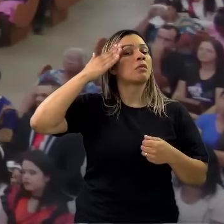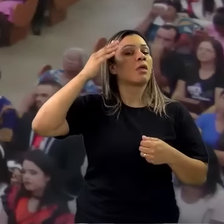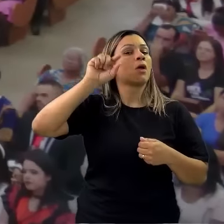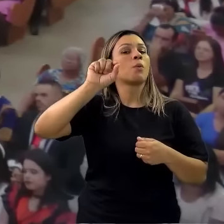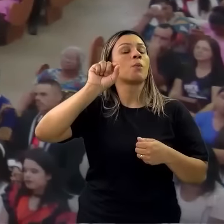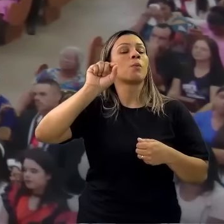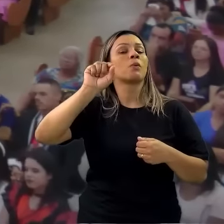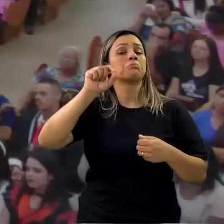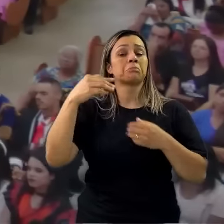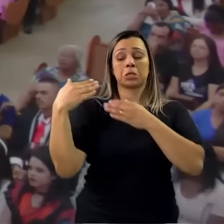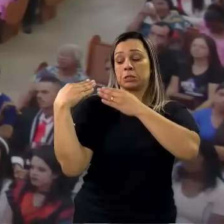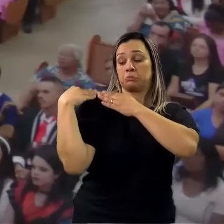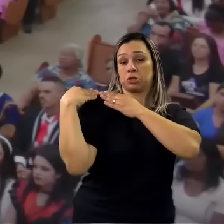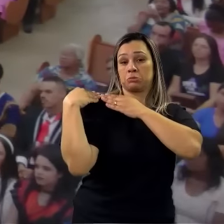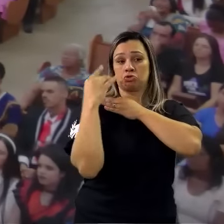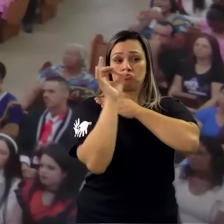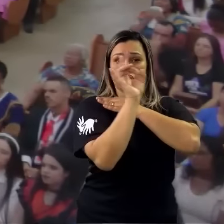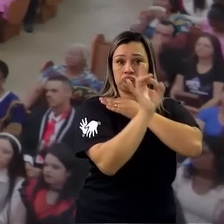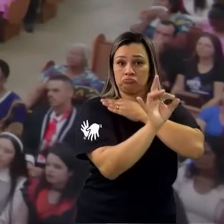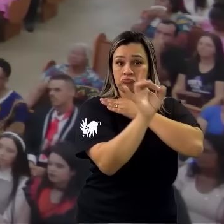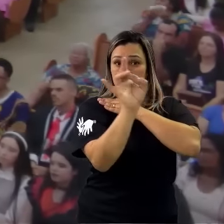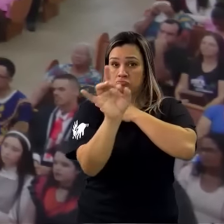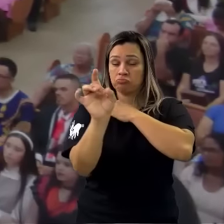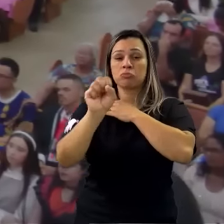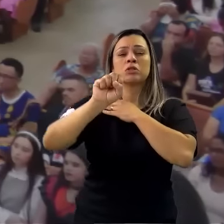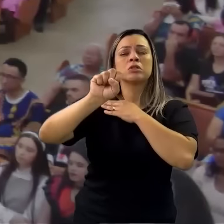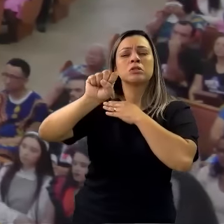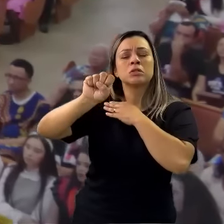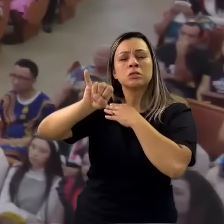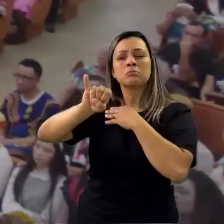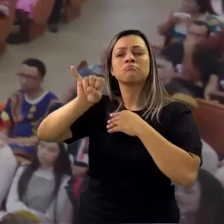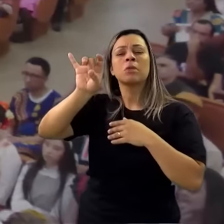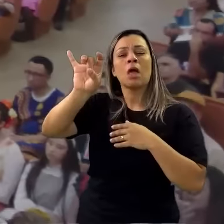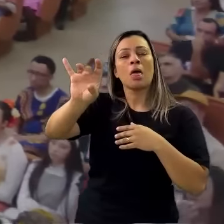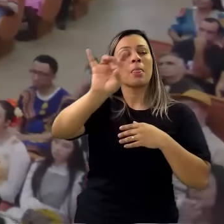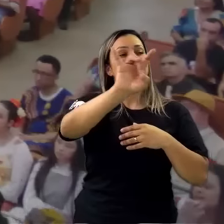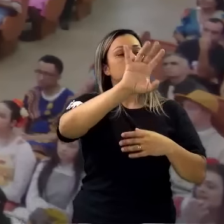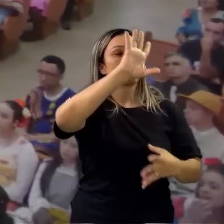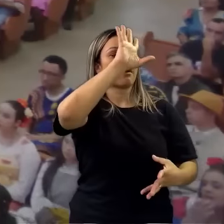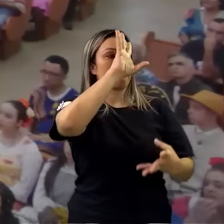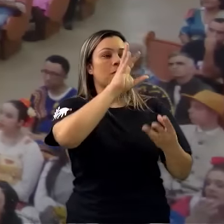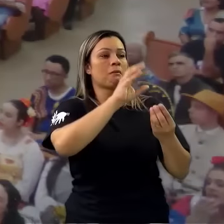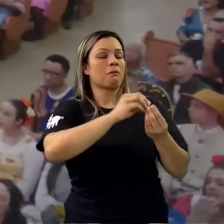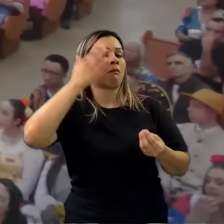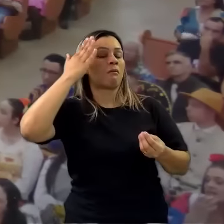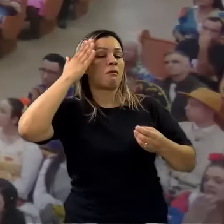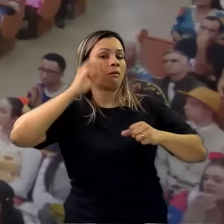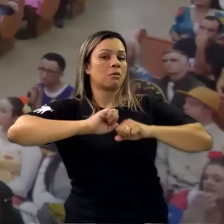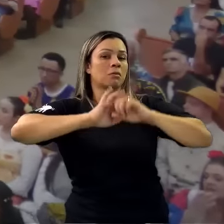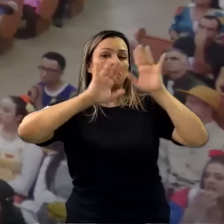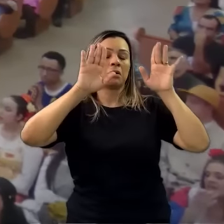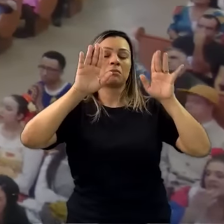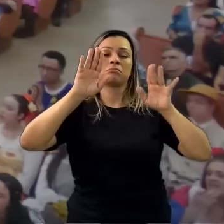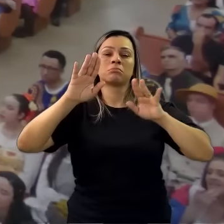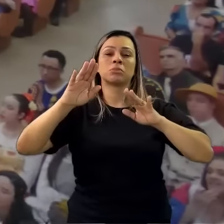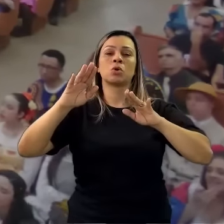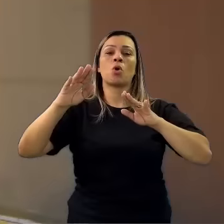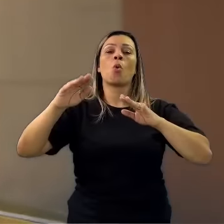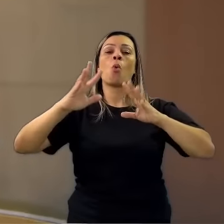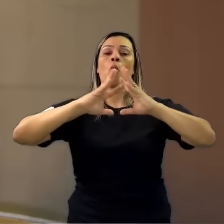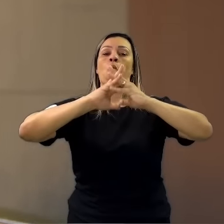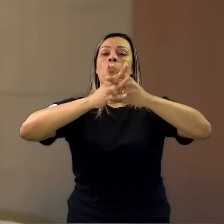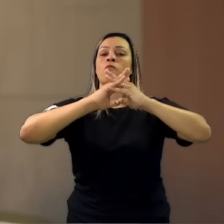Deus deu para cada um se todo mundo entendesse isso tinha menos inveja picuinha e disputa nos Altares o senhor